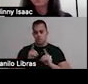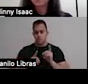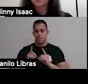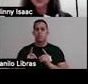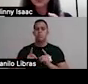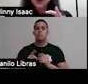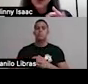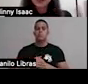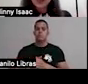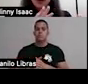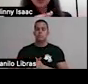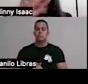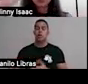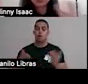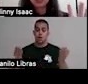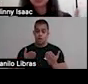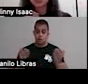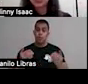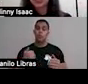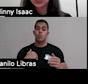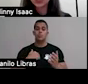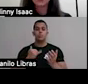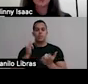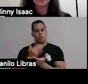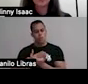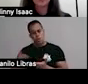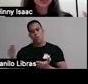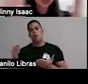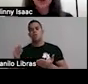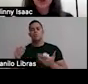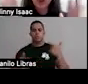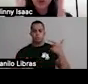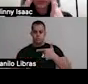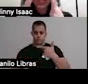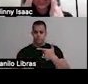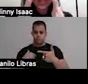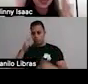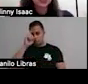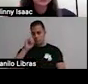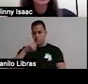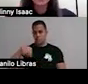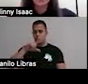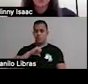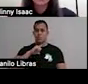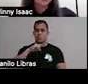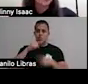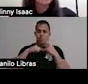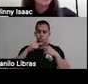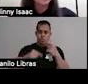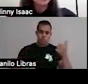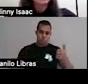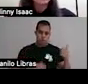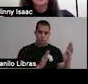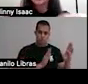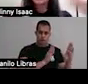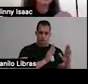maior. Então, agora eu vou dar uma introduçãozinha nesse segundo bloco. Eu não sei se vocês ficaram com alguma dúvida até aqui desse primeiro bloco, se vocês